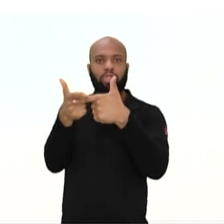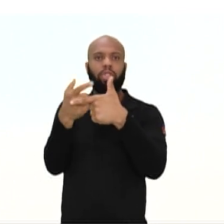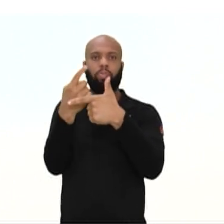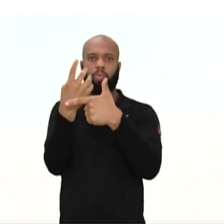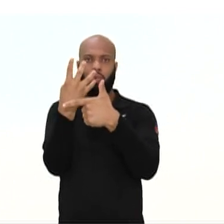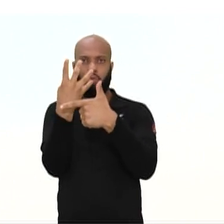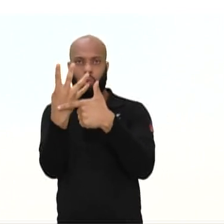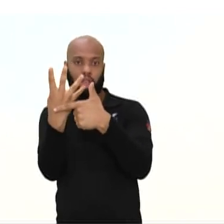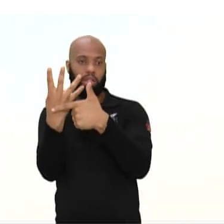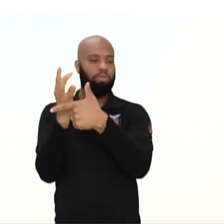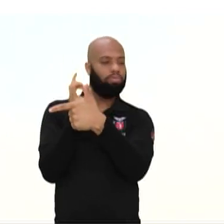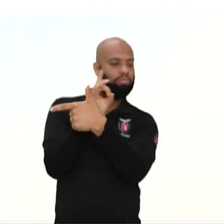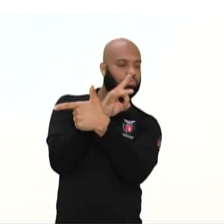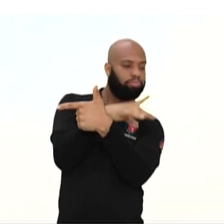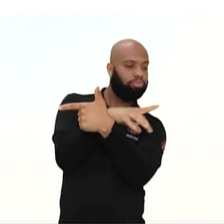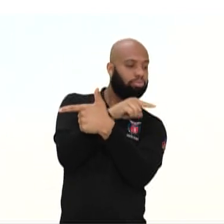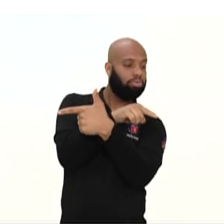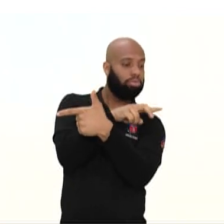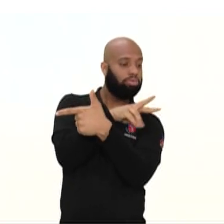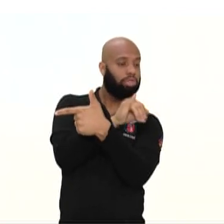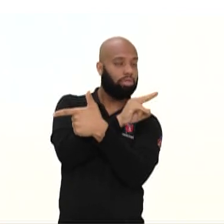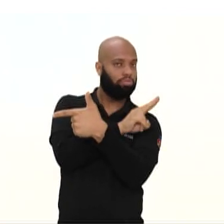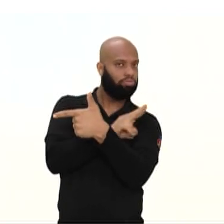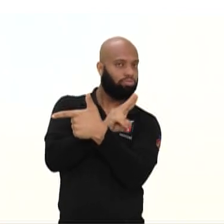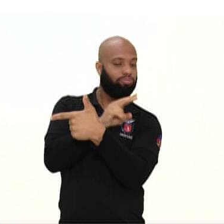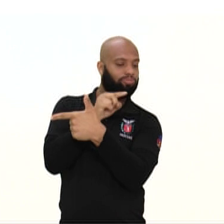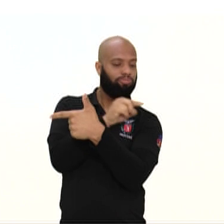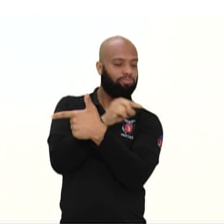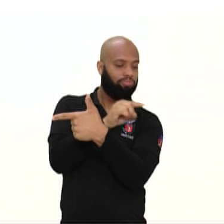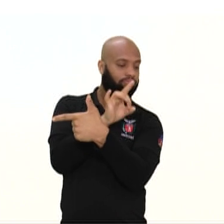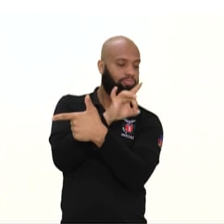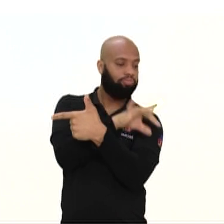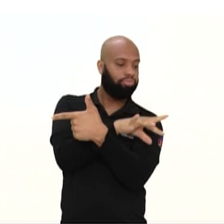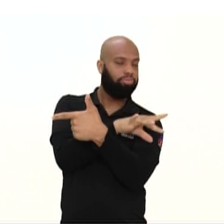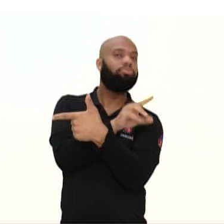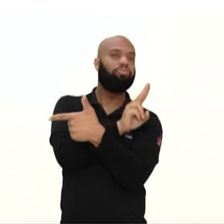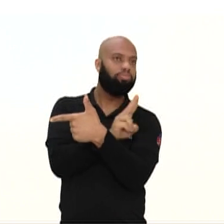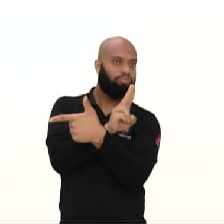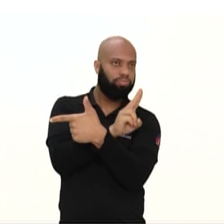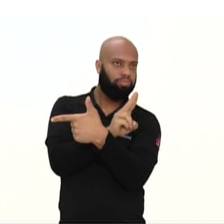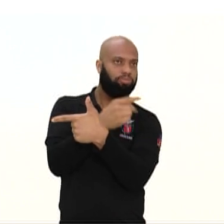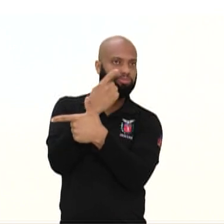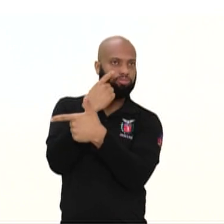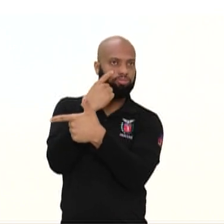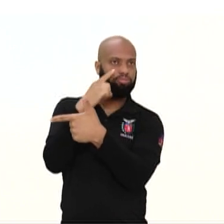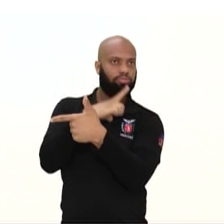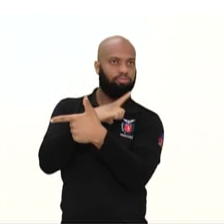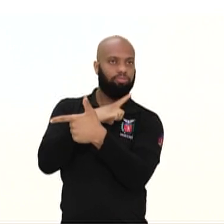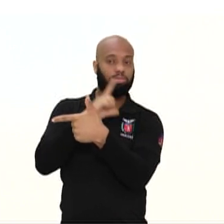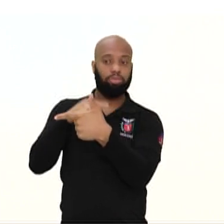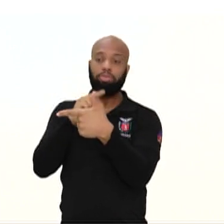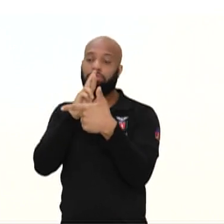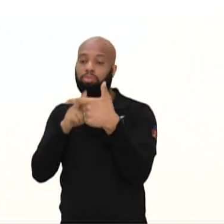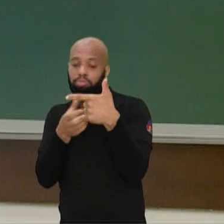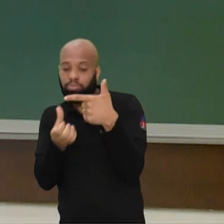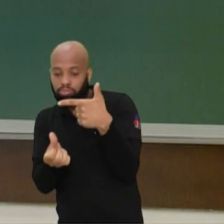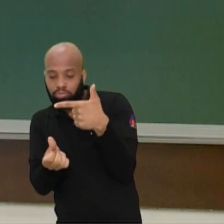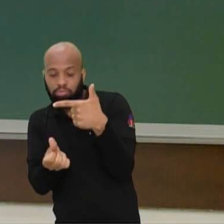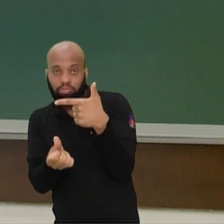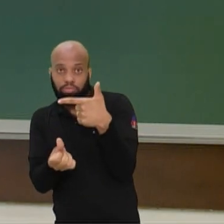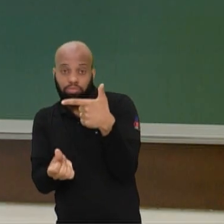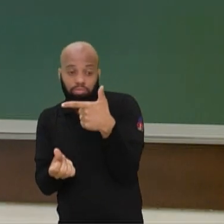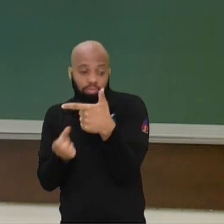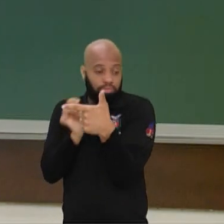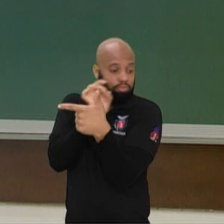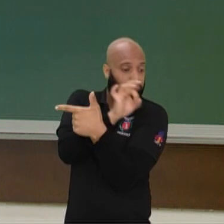os resultados vão se repetir em períodos de 4, que 25 dividido por 4 é 6, o resto